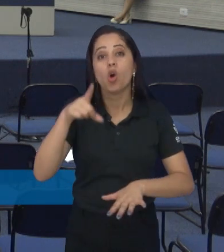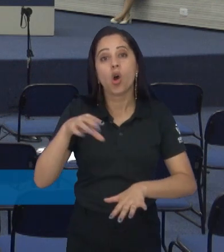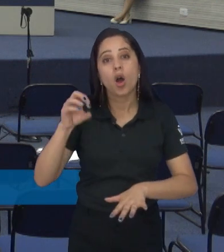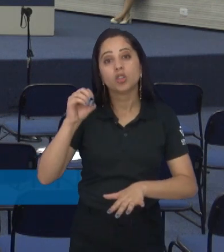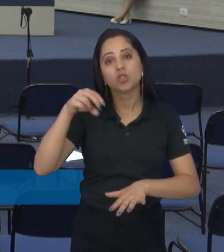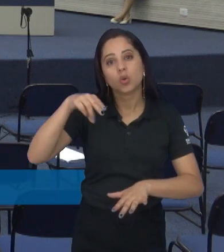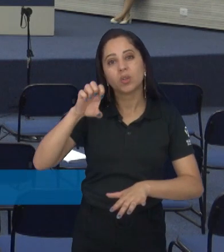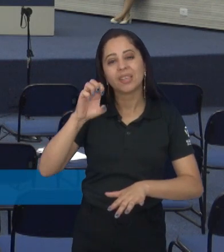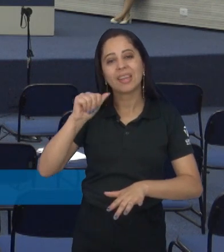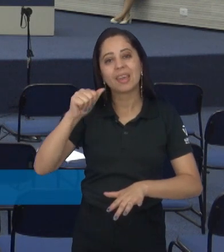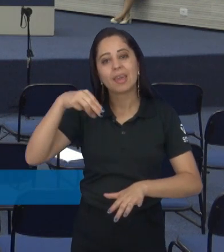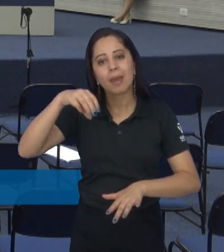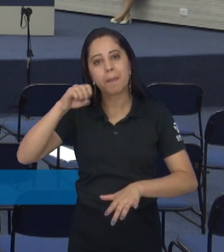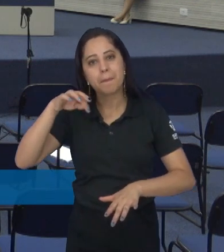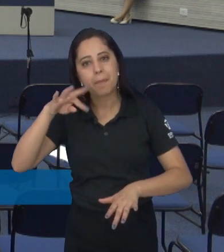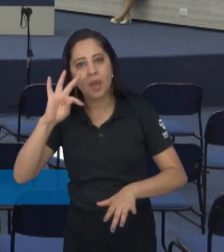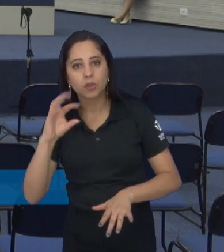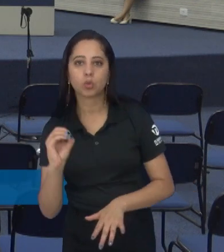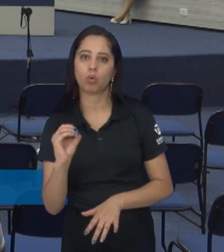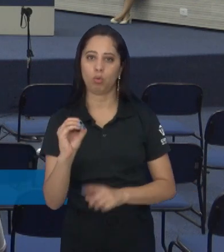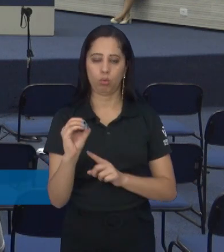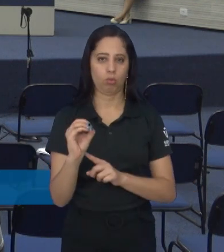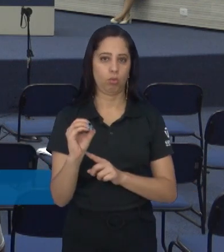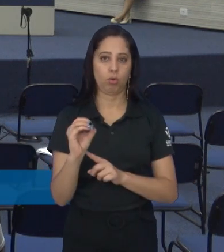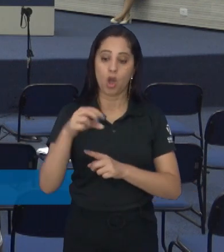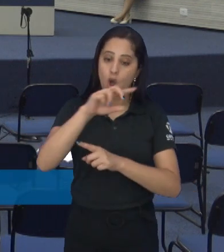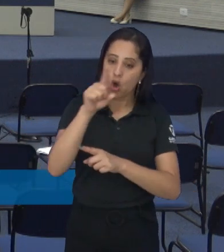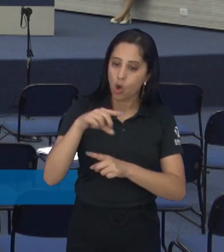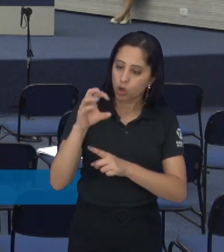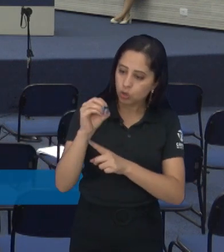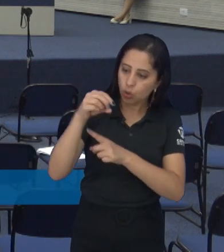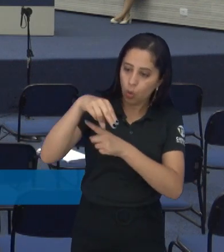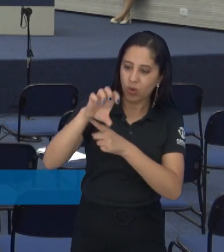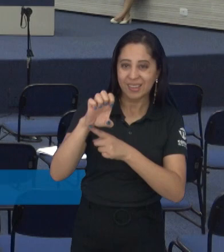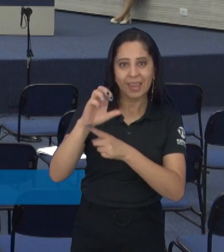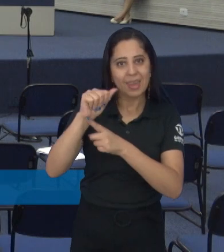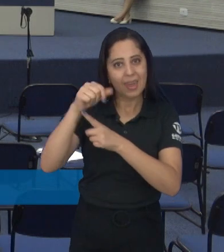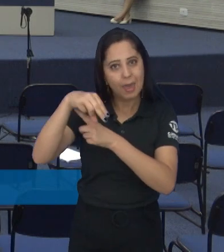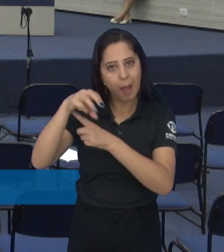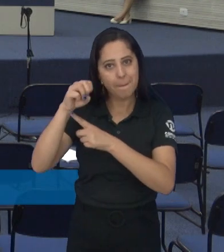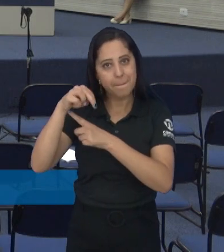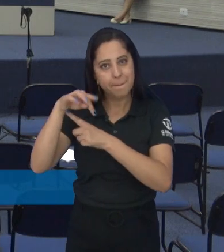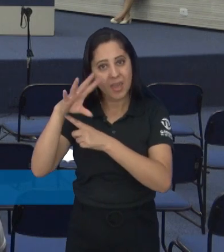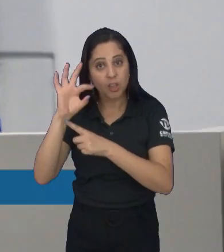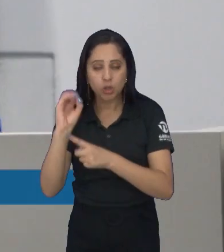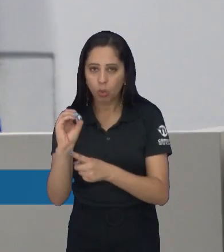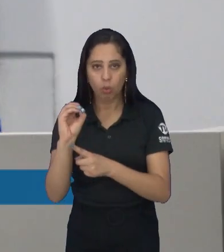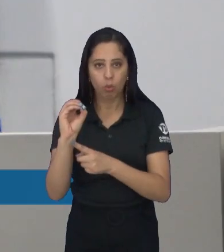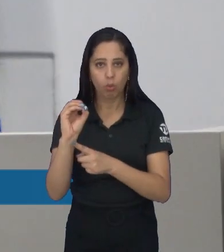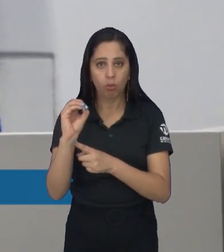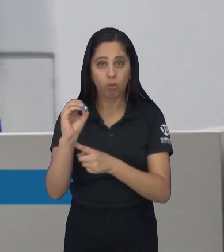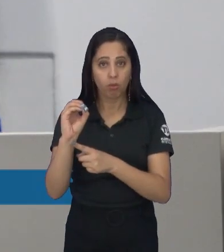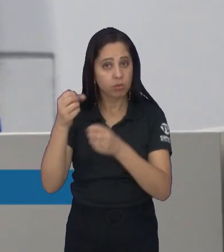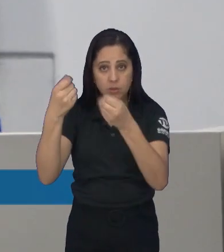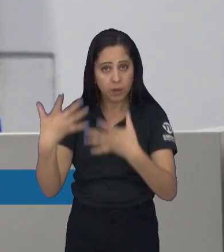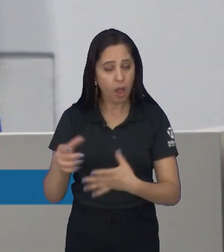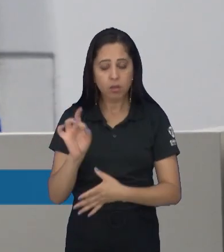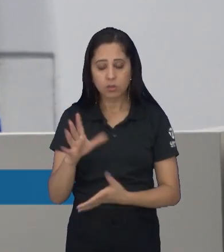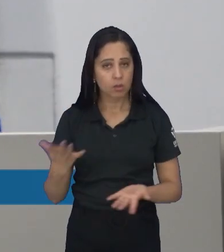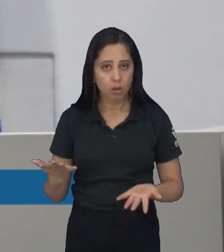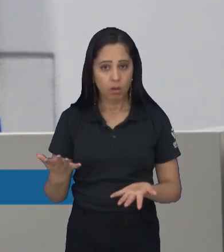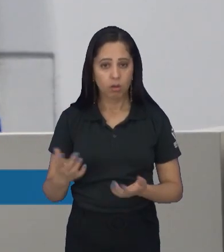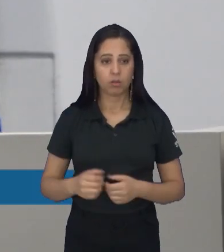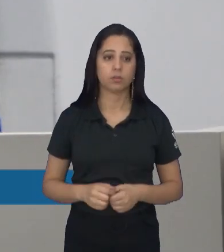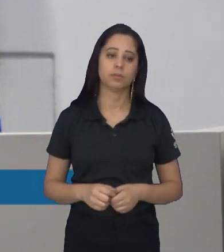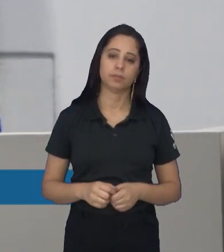não posso falar por favor esclarecendo dois zoneamento o zoneamento